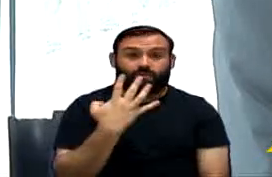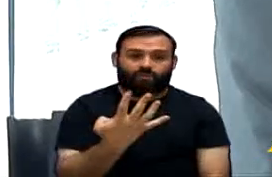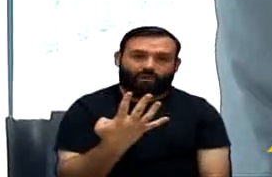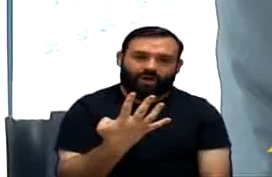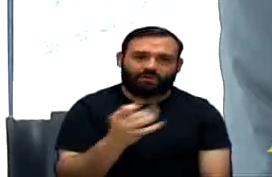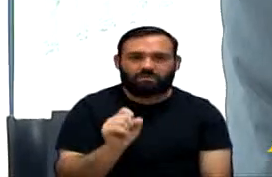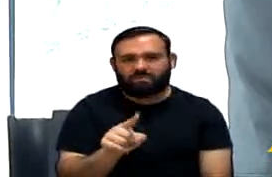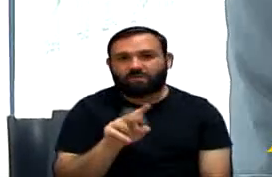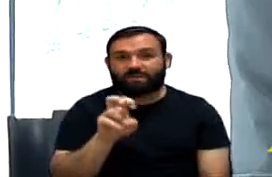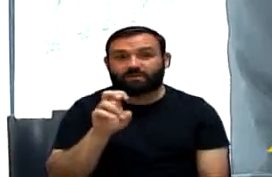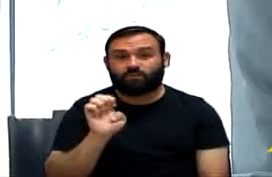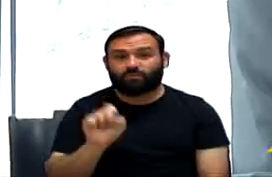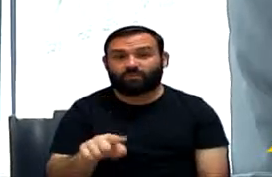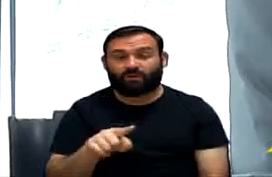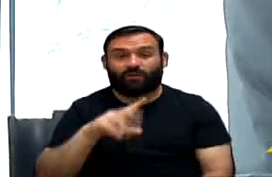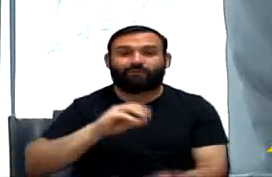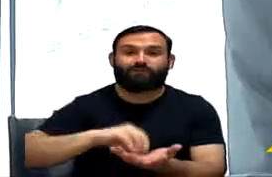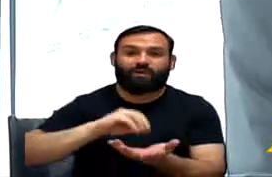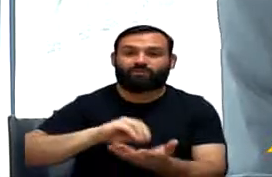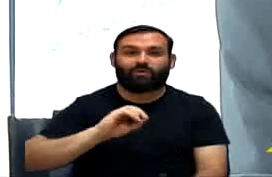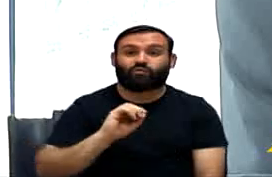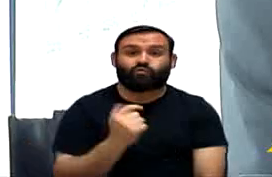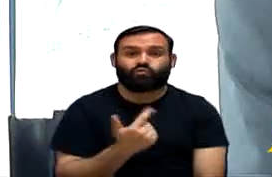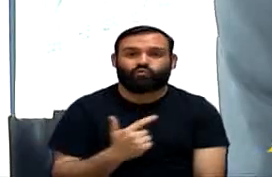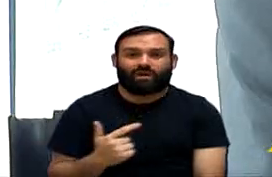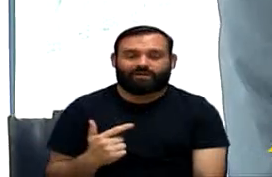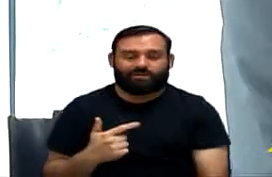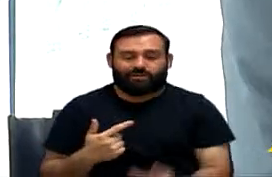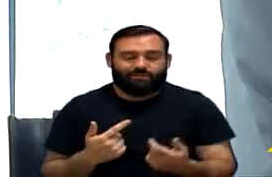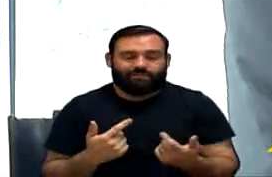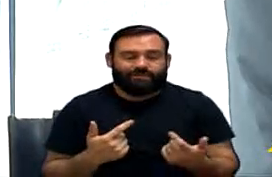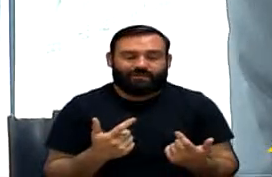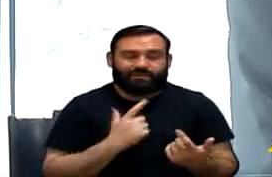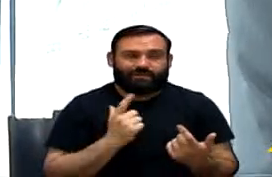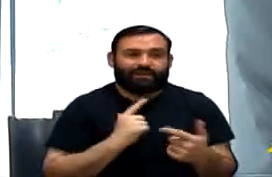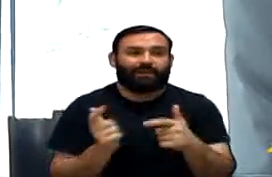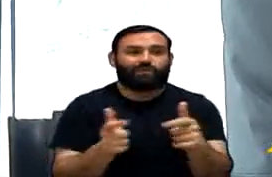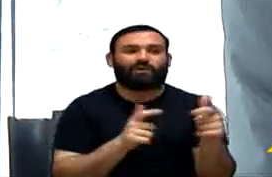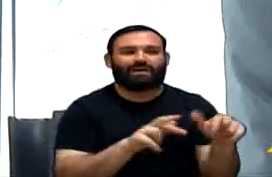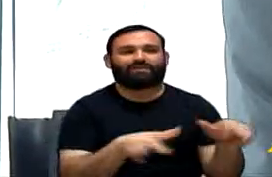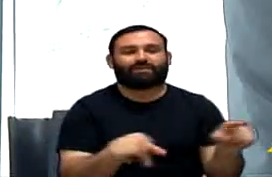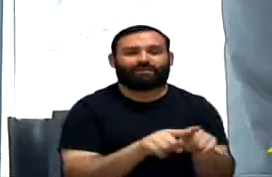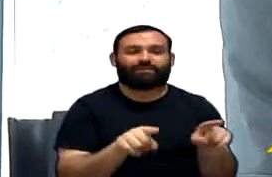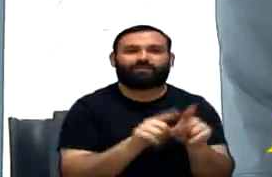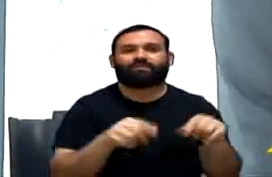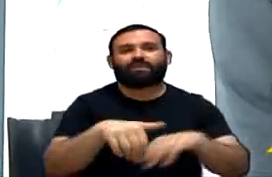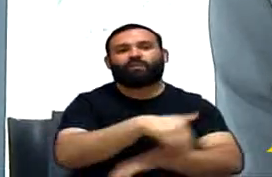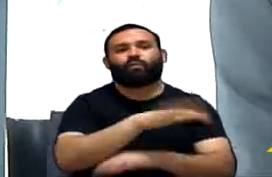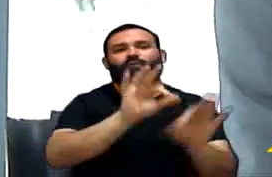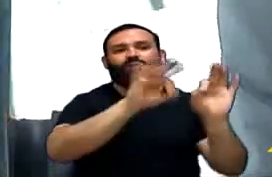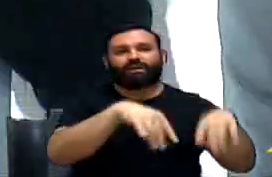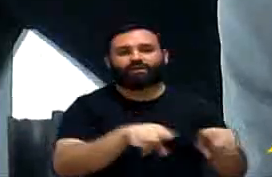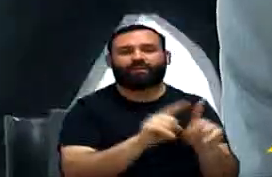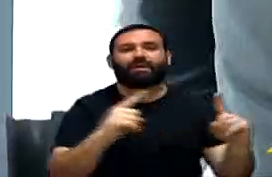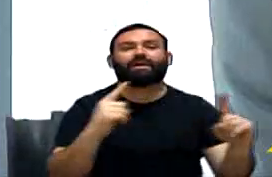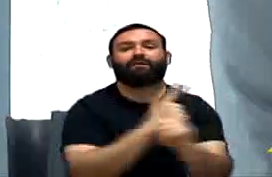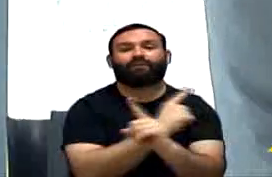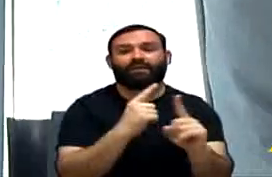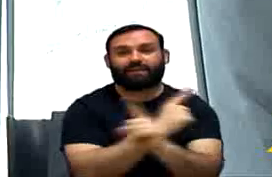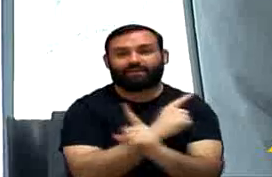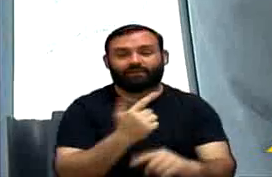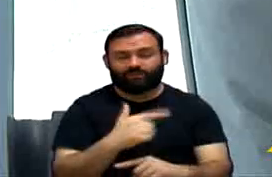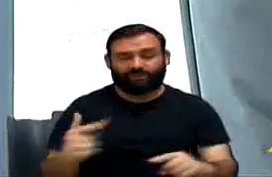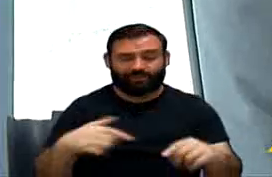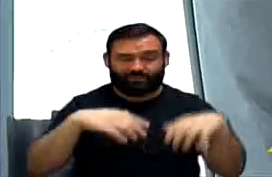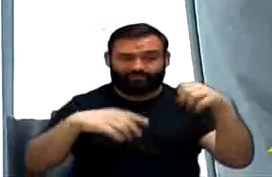a 5000 bicos de luz que que não precisa ser instalado em vários pontos da cidade final de rua Avenida sem iluminação